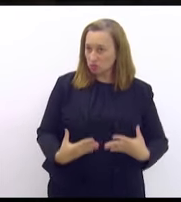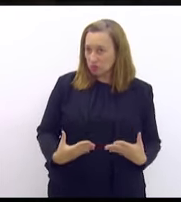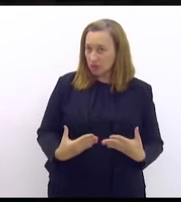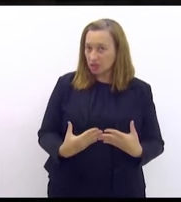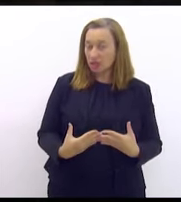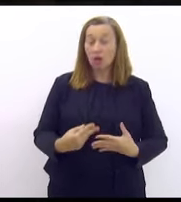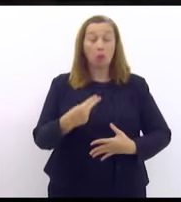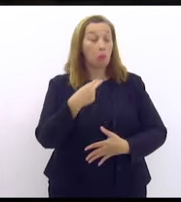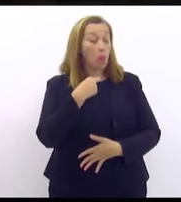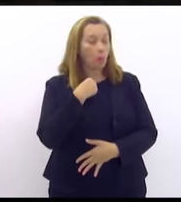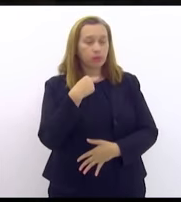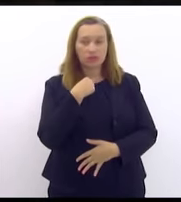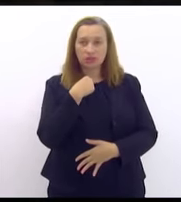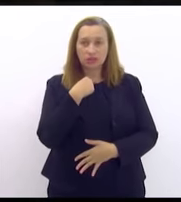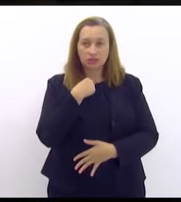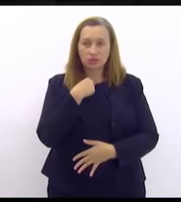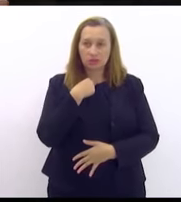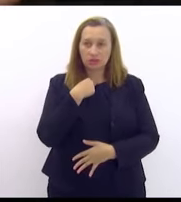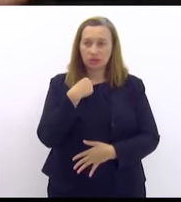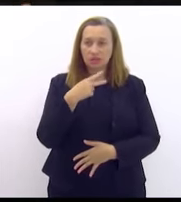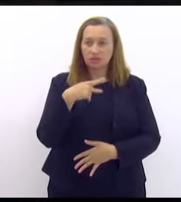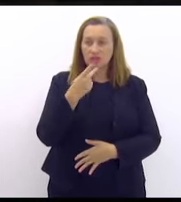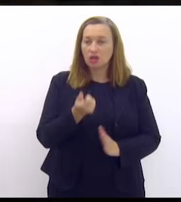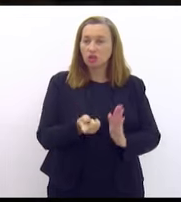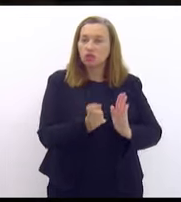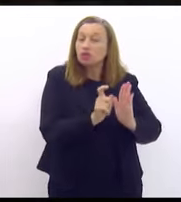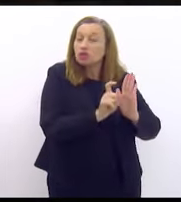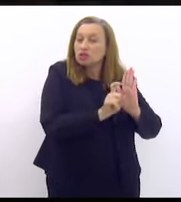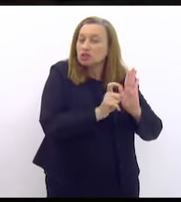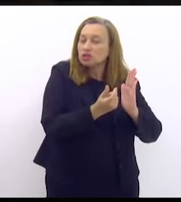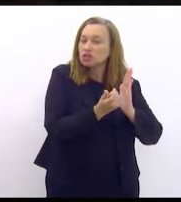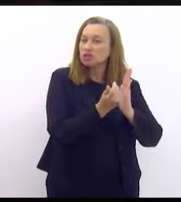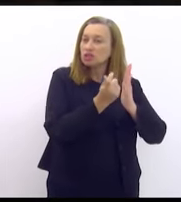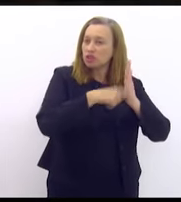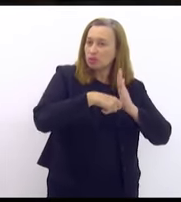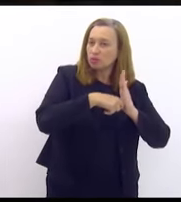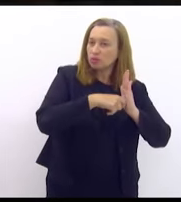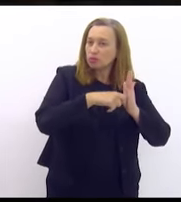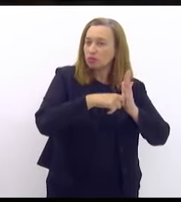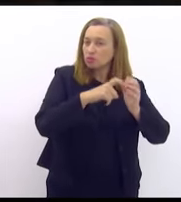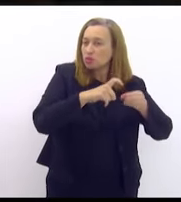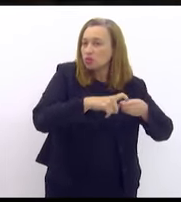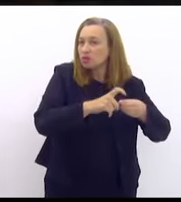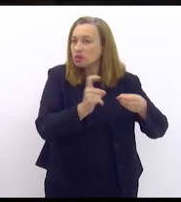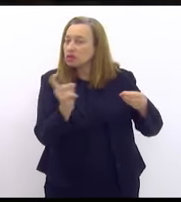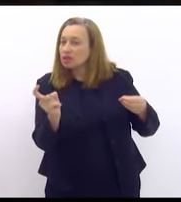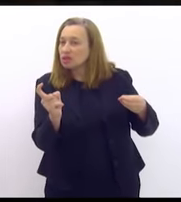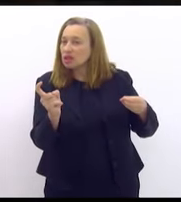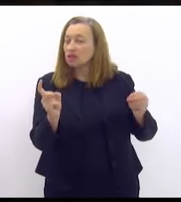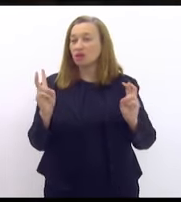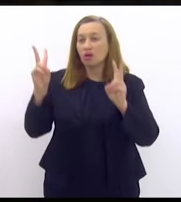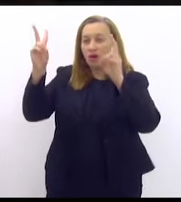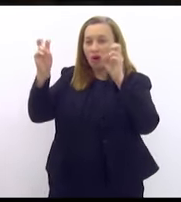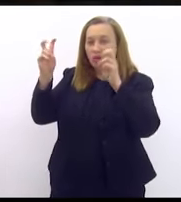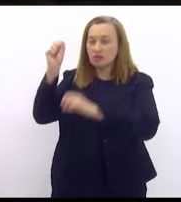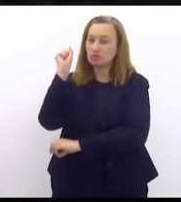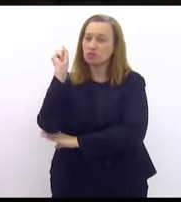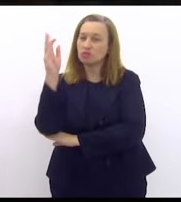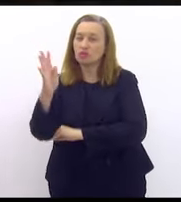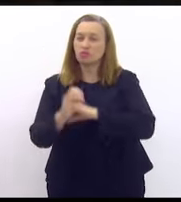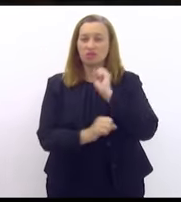nós não podemos tratar do tributo dissociado da questão